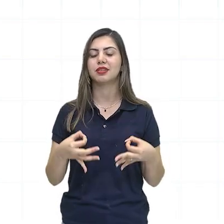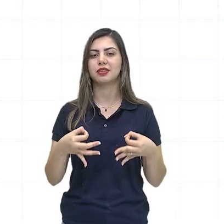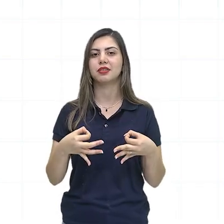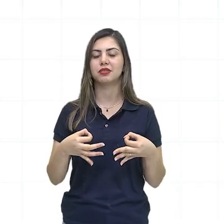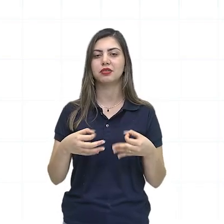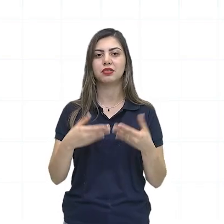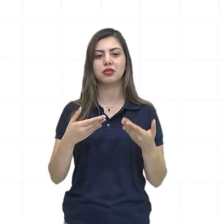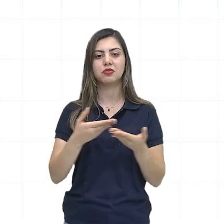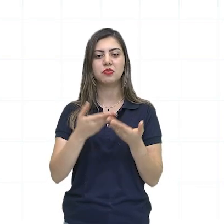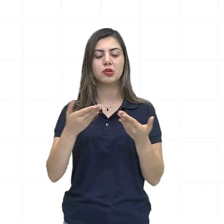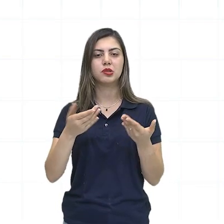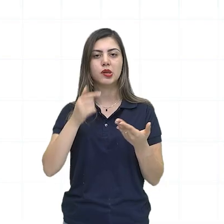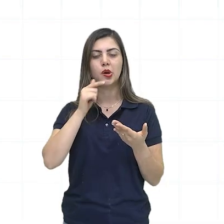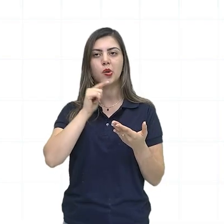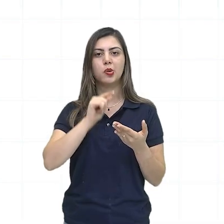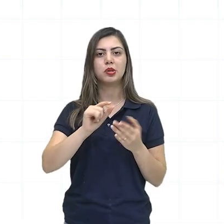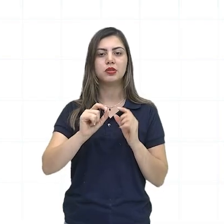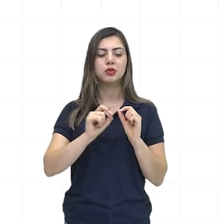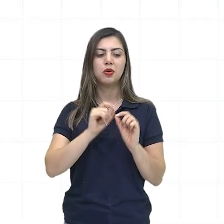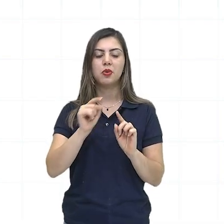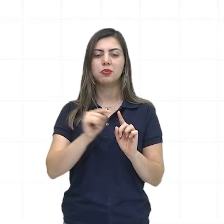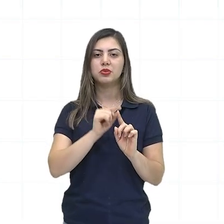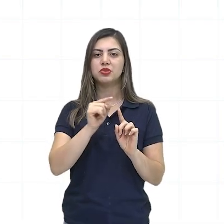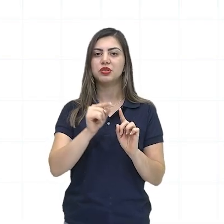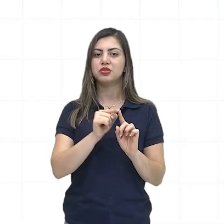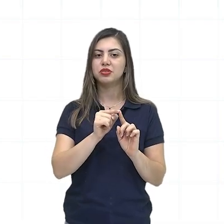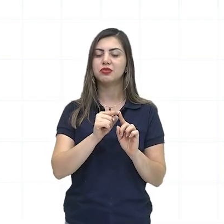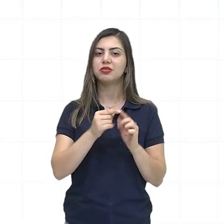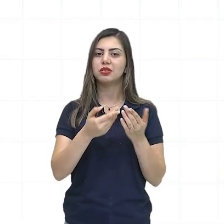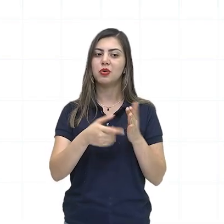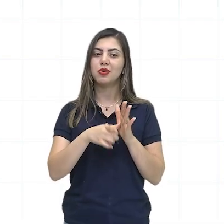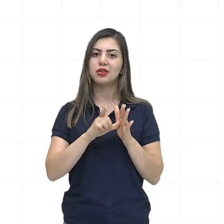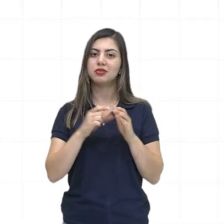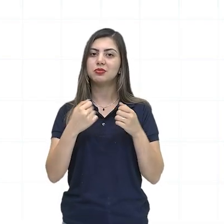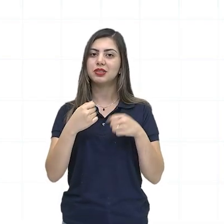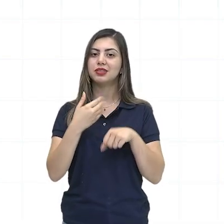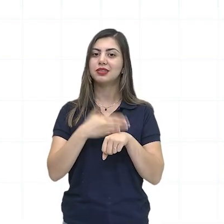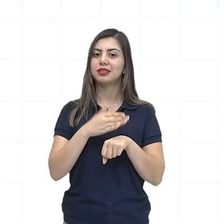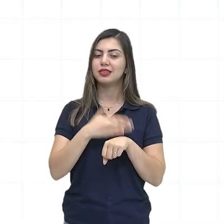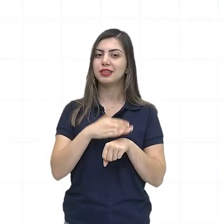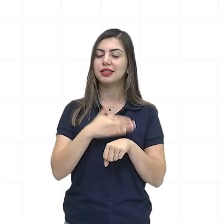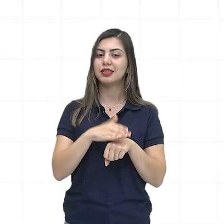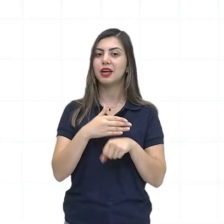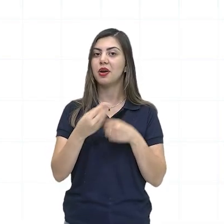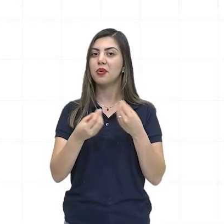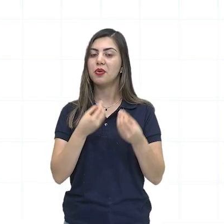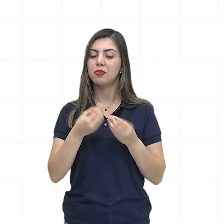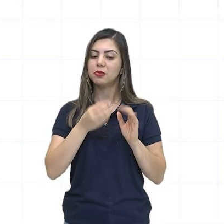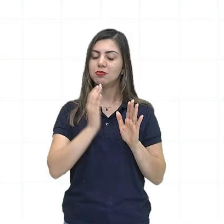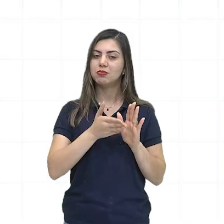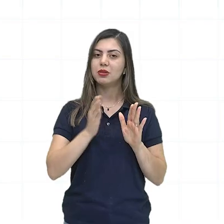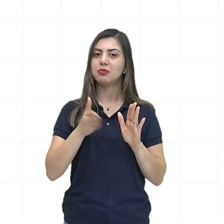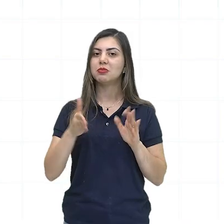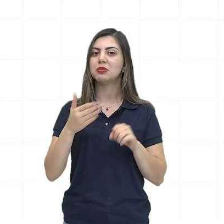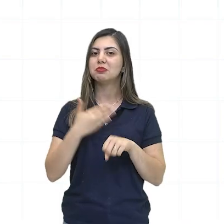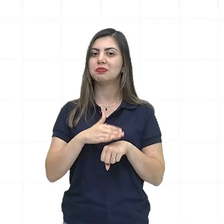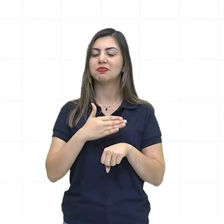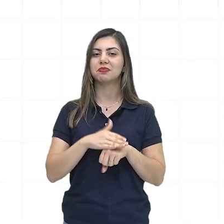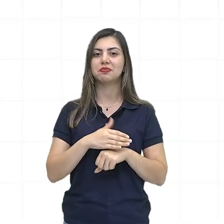você alcance, né, o seu objetivo, você precisa treinar. E isso vem através do quê? Da